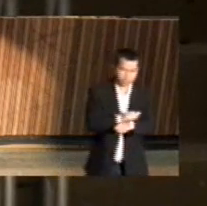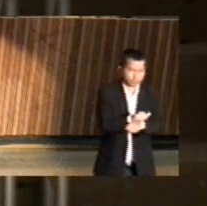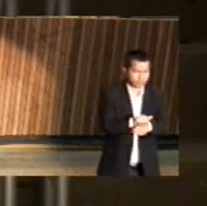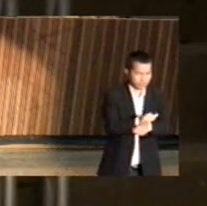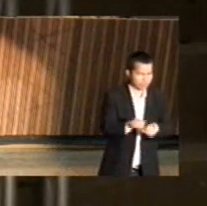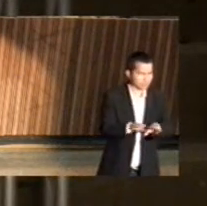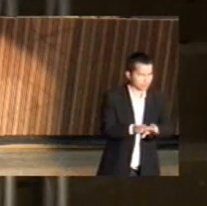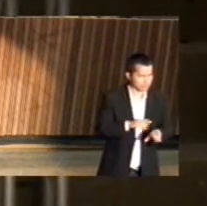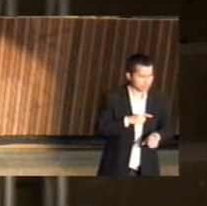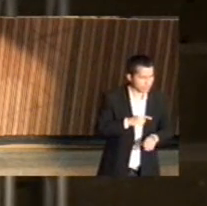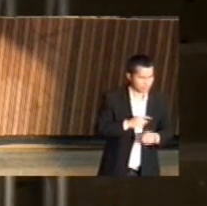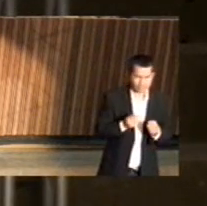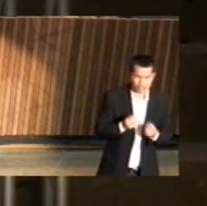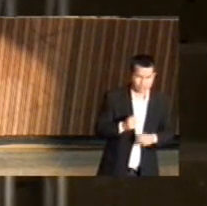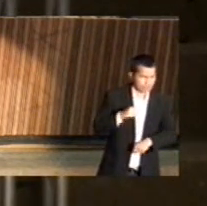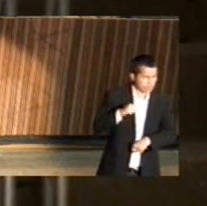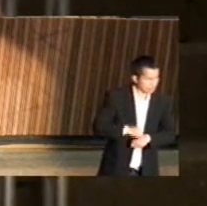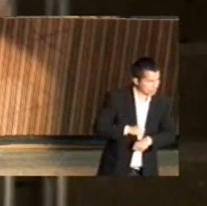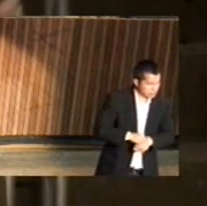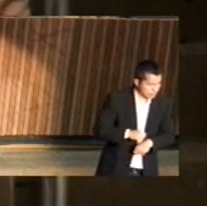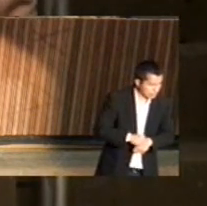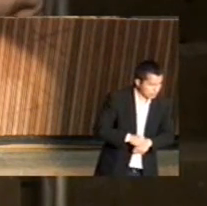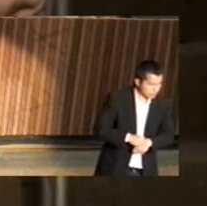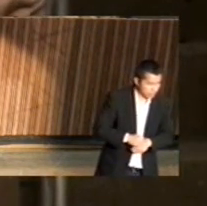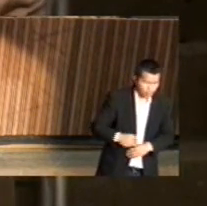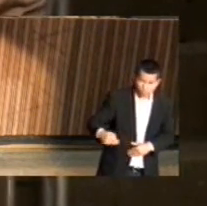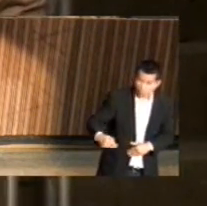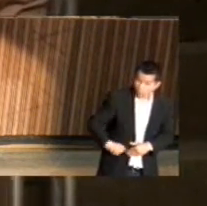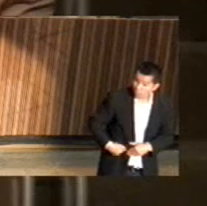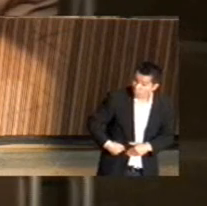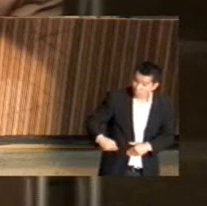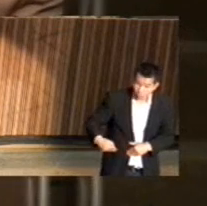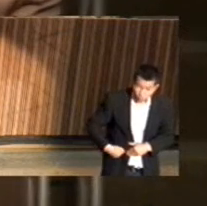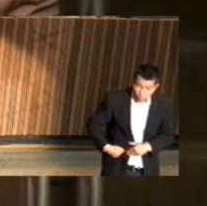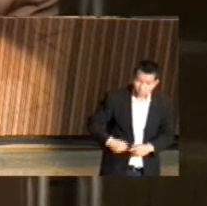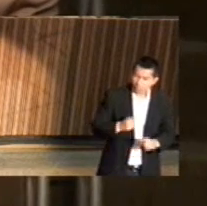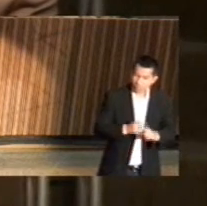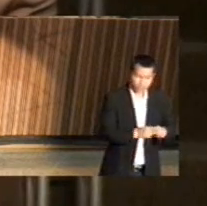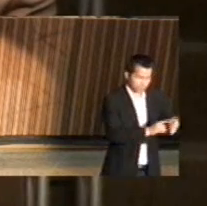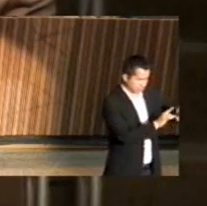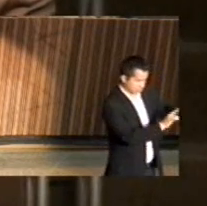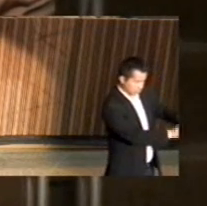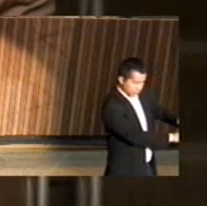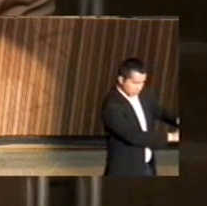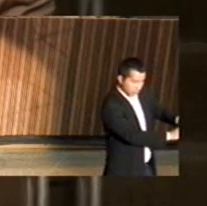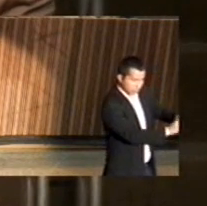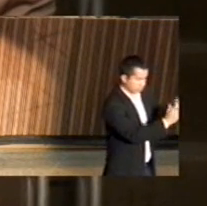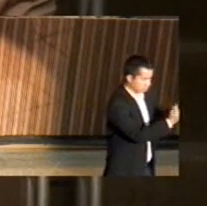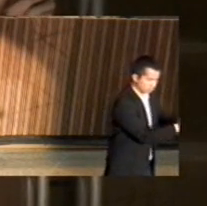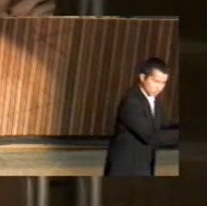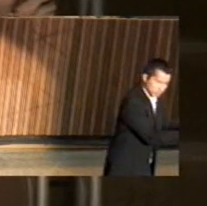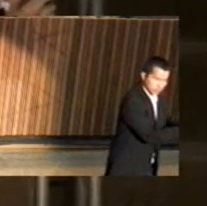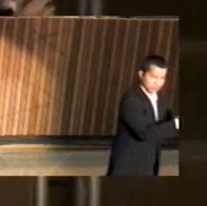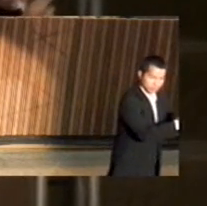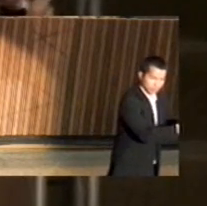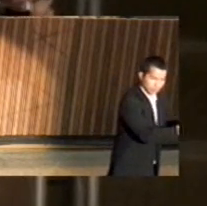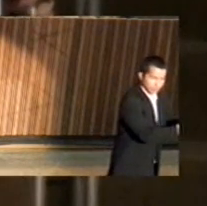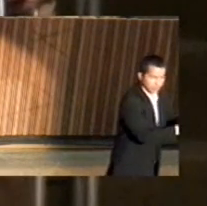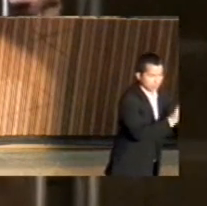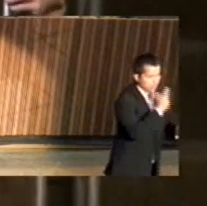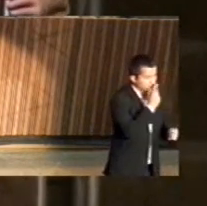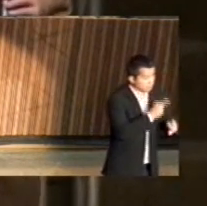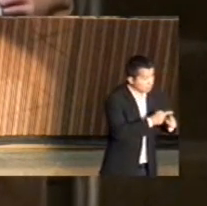poderia crer no poder de Deus para sustentá-lo, e ele não passou nesse teste. O herói da fé